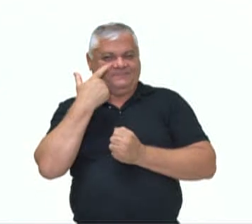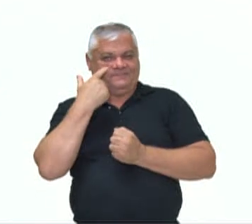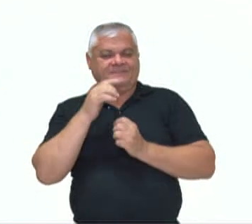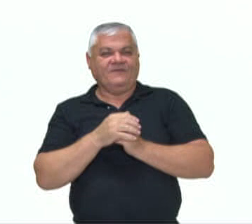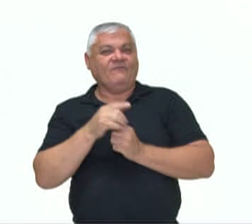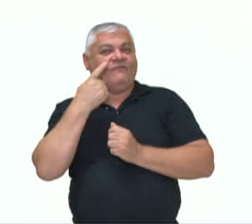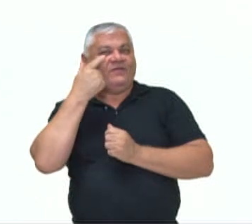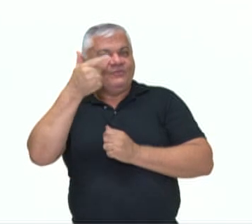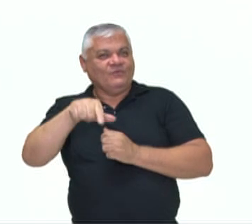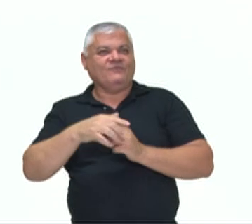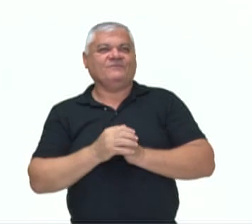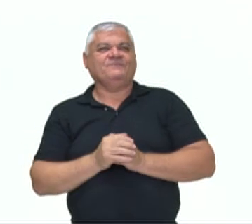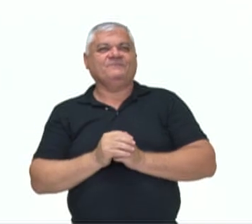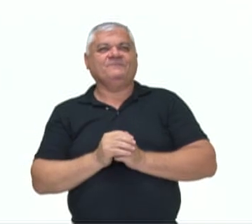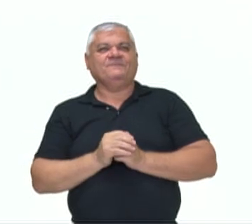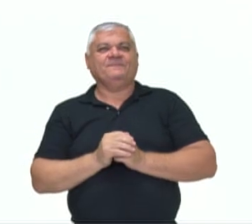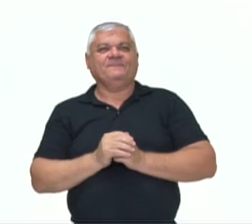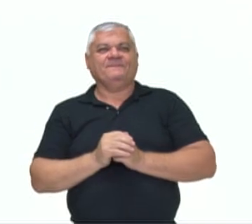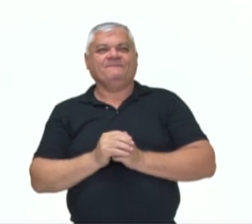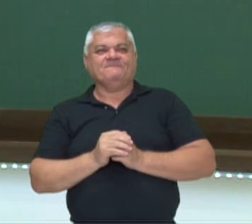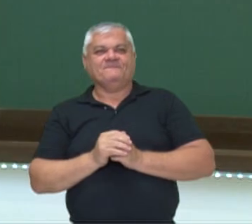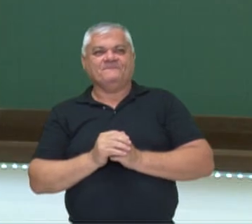conta de novo. Ó,